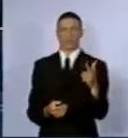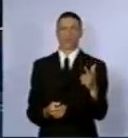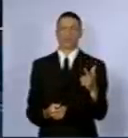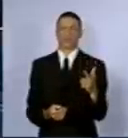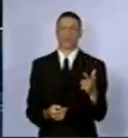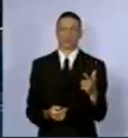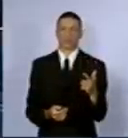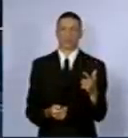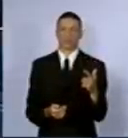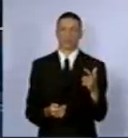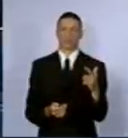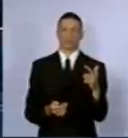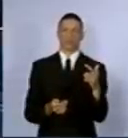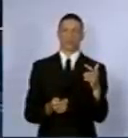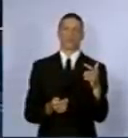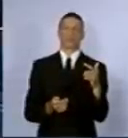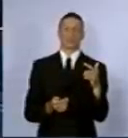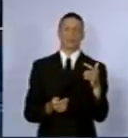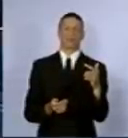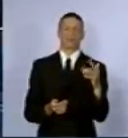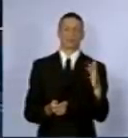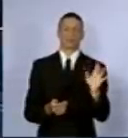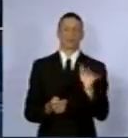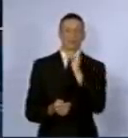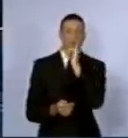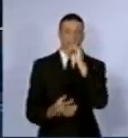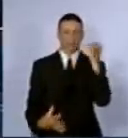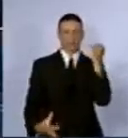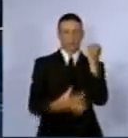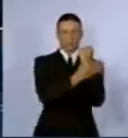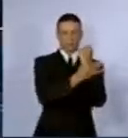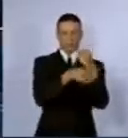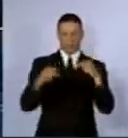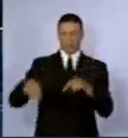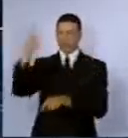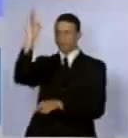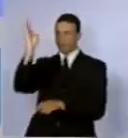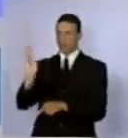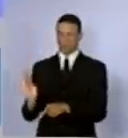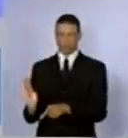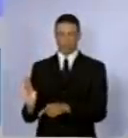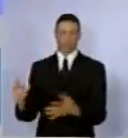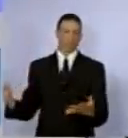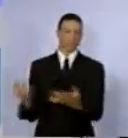mesmo eles, portanto, sendo muito inferior ao padrão de segurança. O que acontece no Brasil aqui?